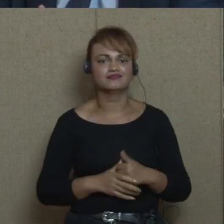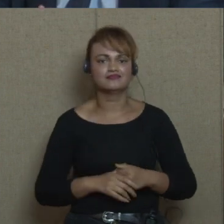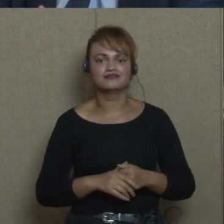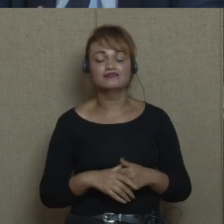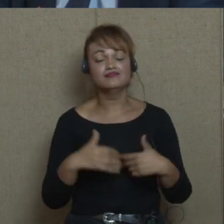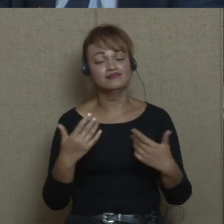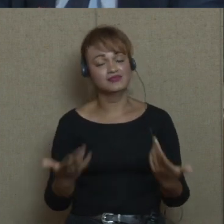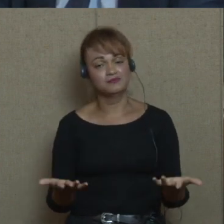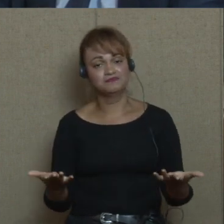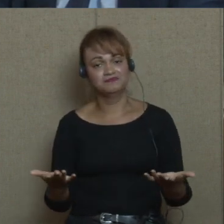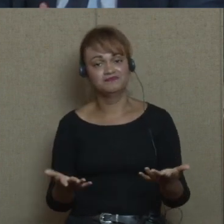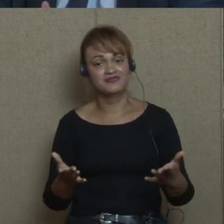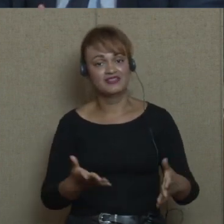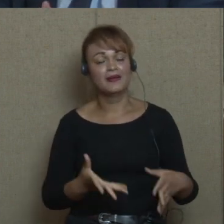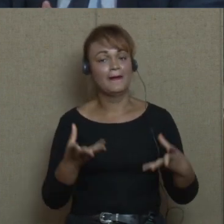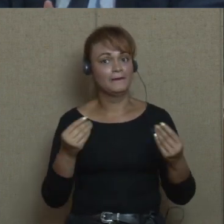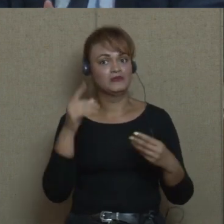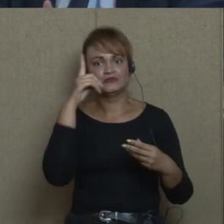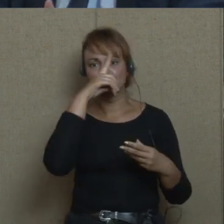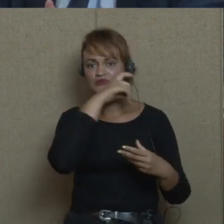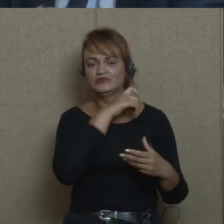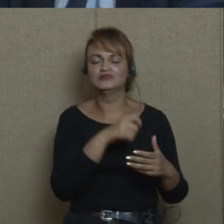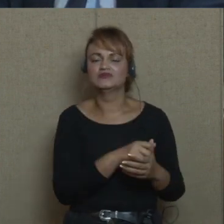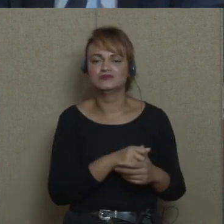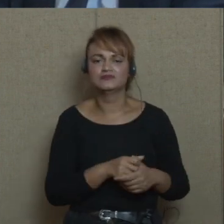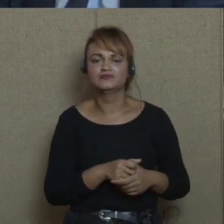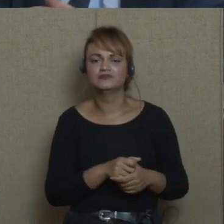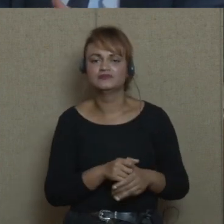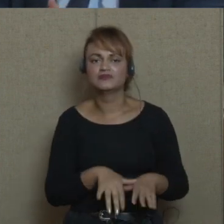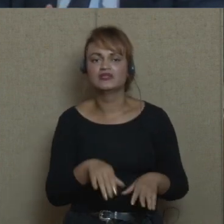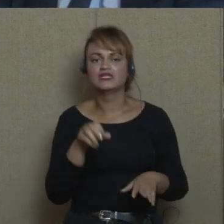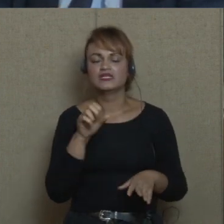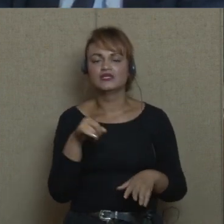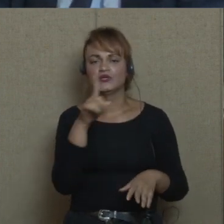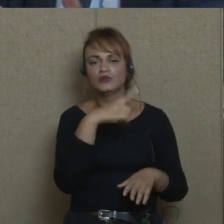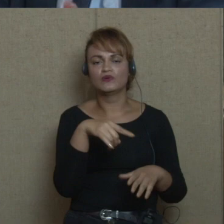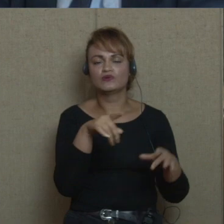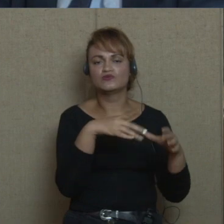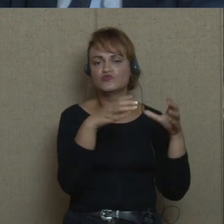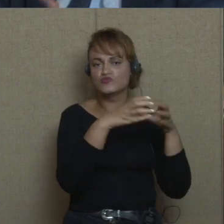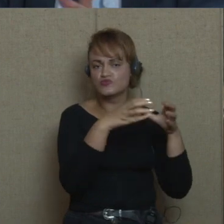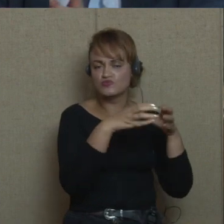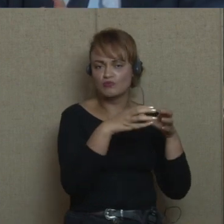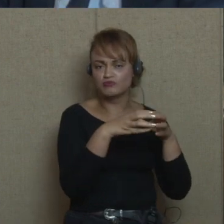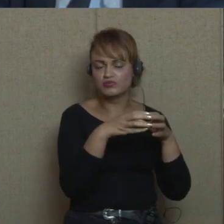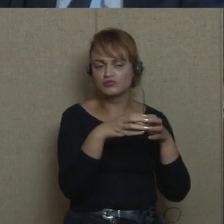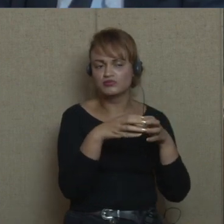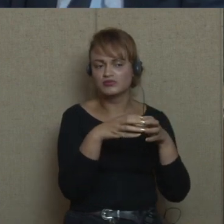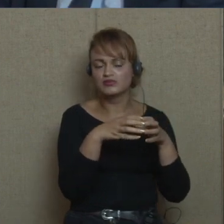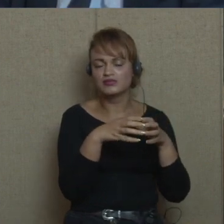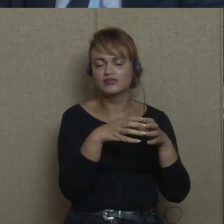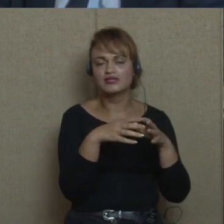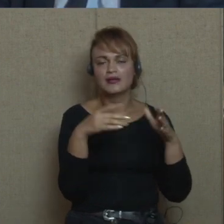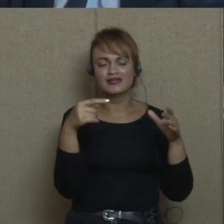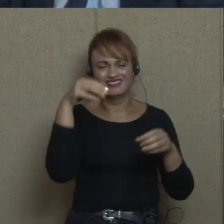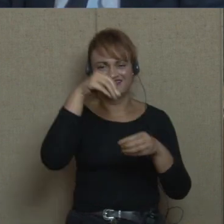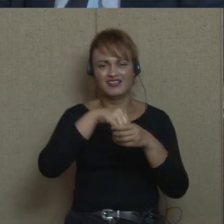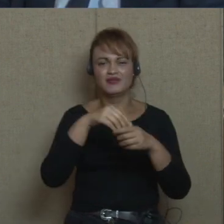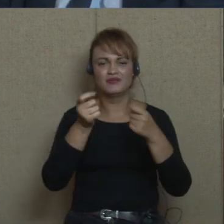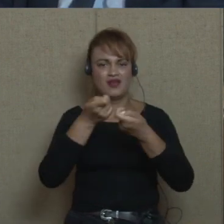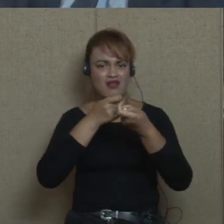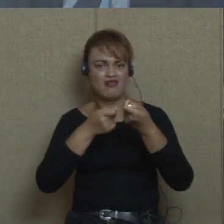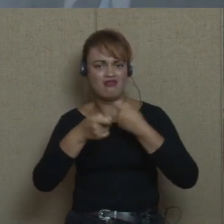Então, é muito difícil sermos um grupo. Então, na economia, é a mesma